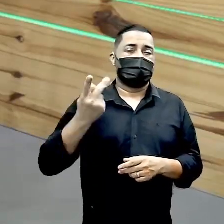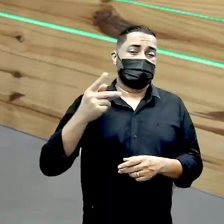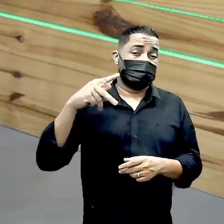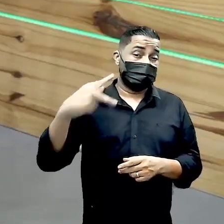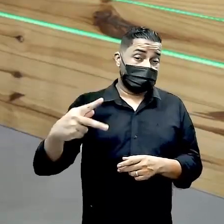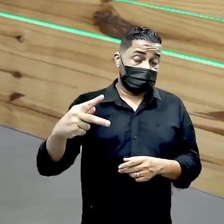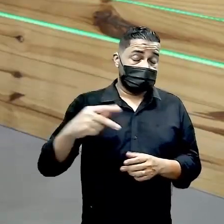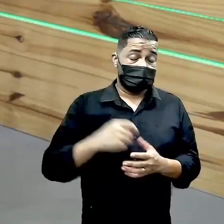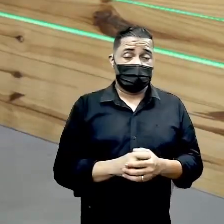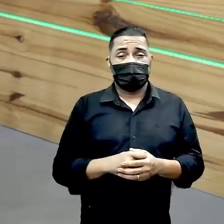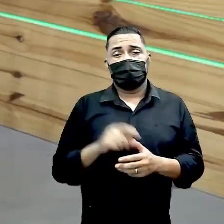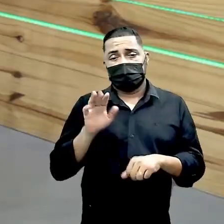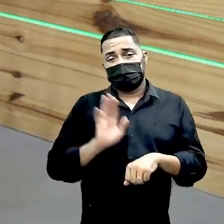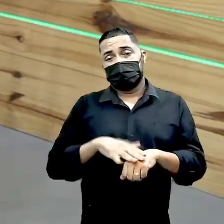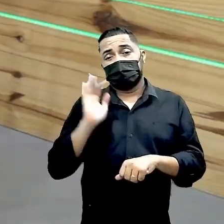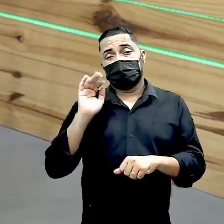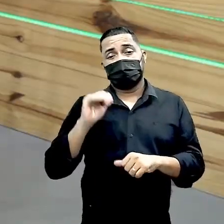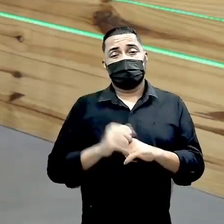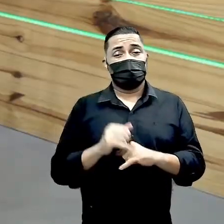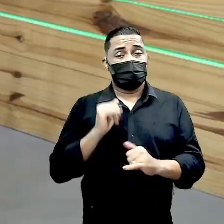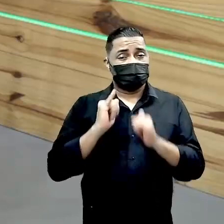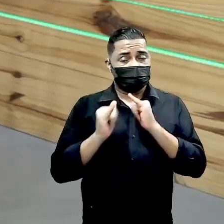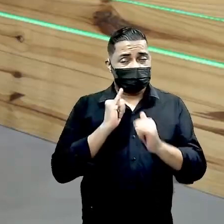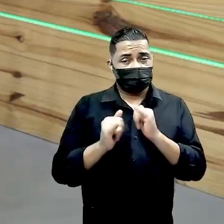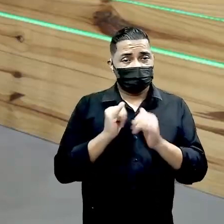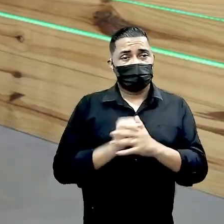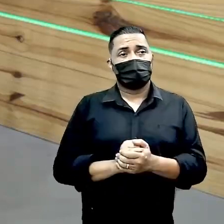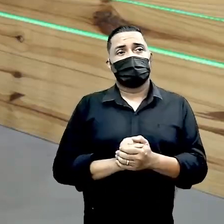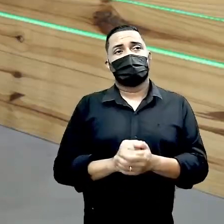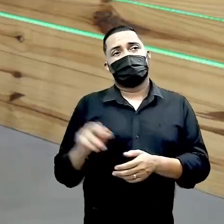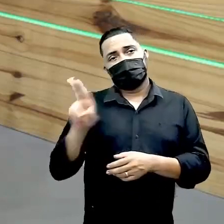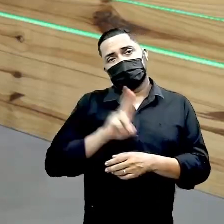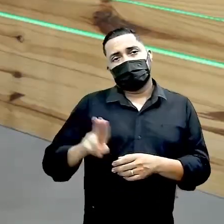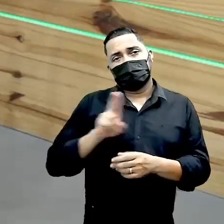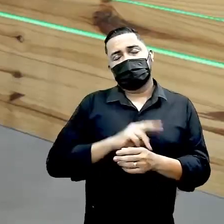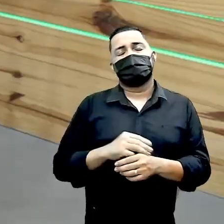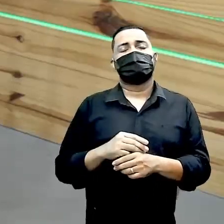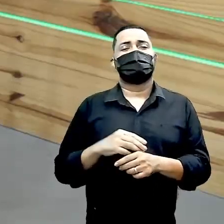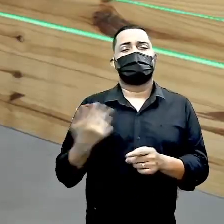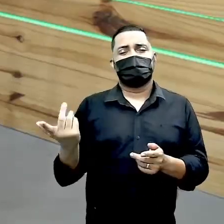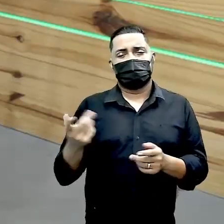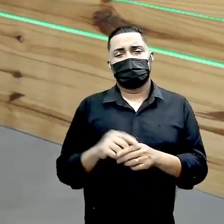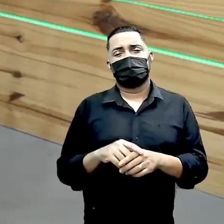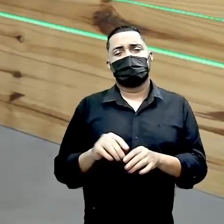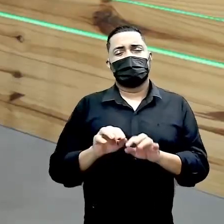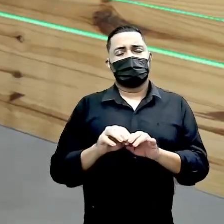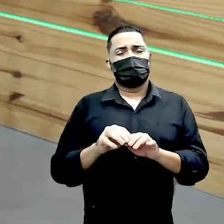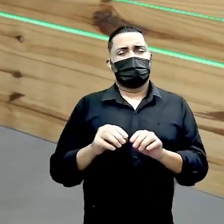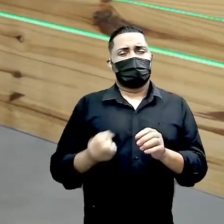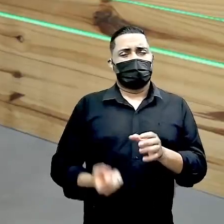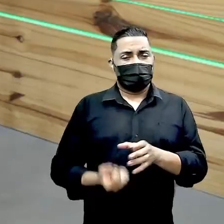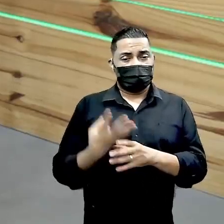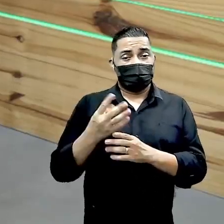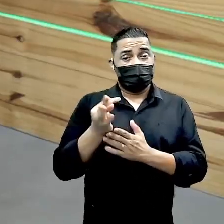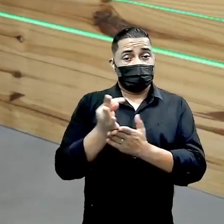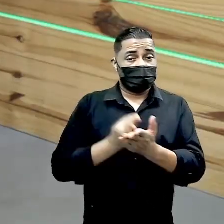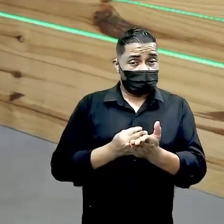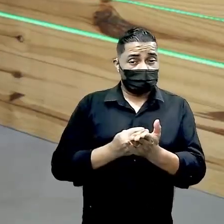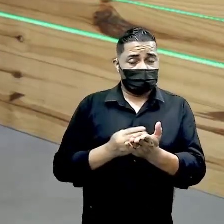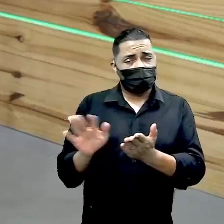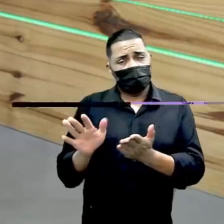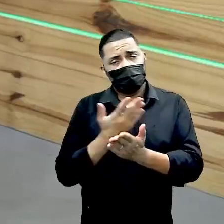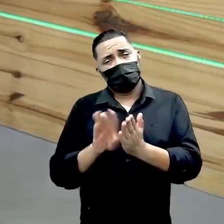web. Então, costumo usar, muitas vezes, os editores de texto mesmo, né, com algumas bibliotecas. Que é uma